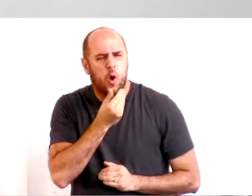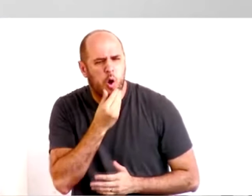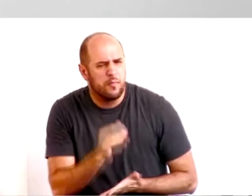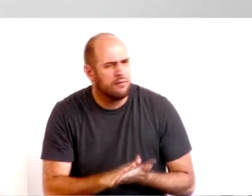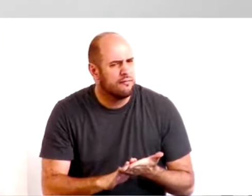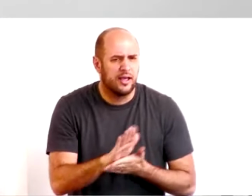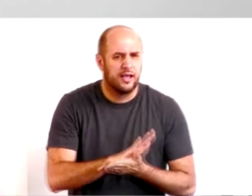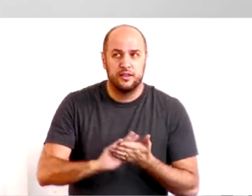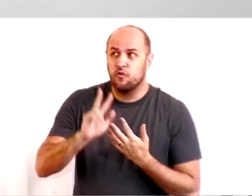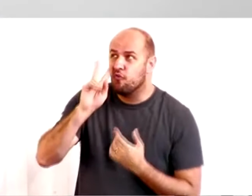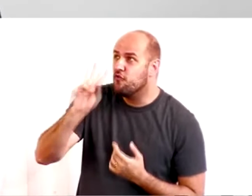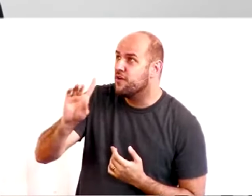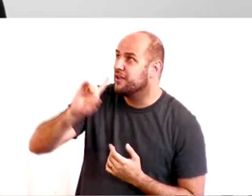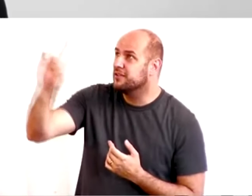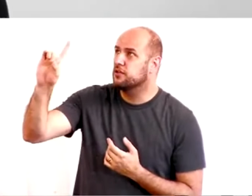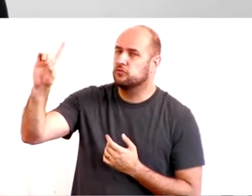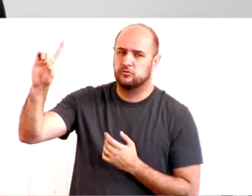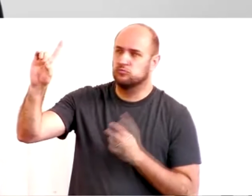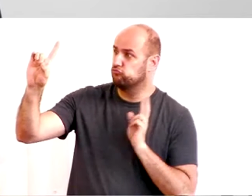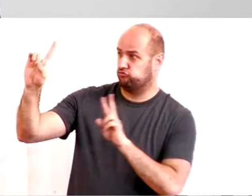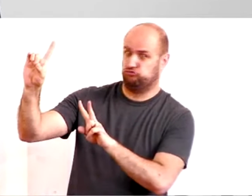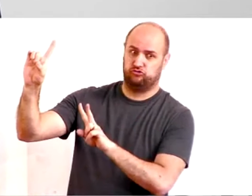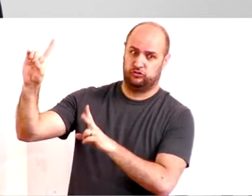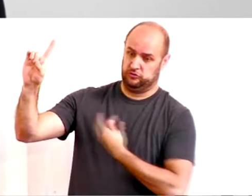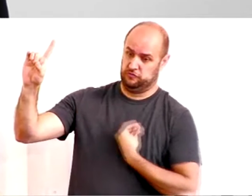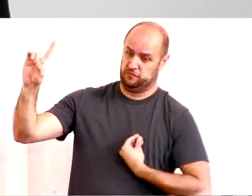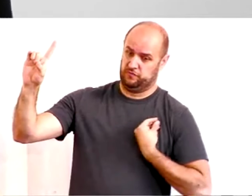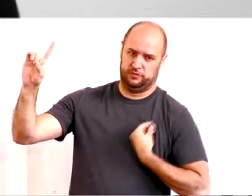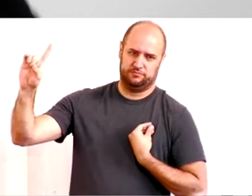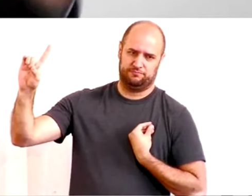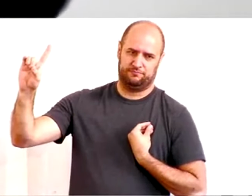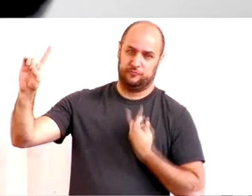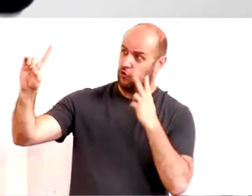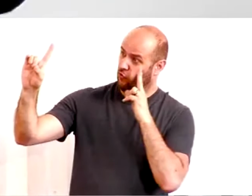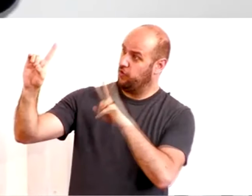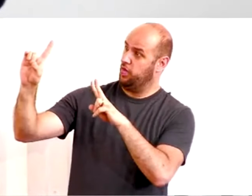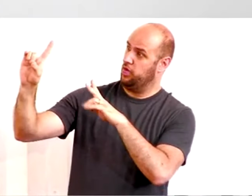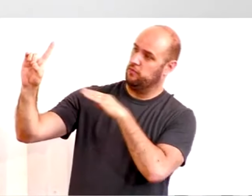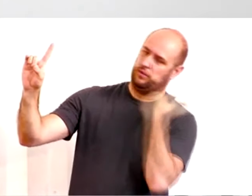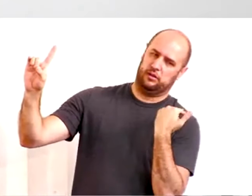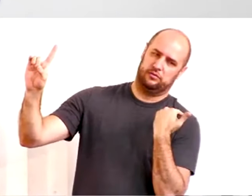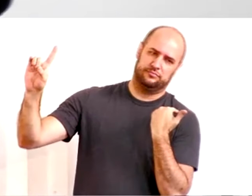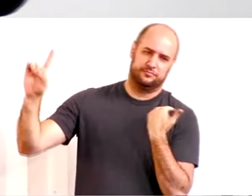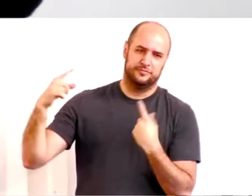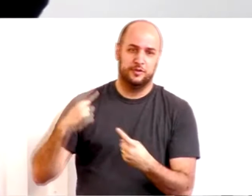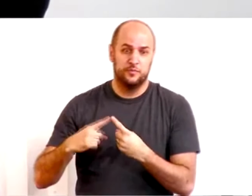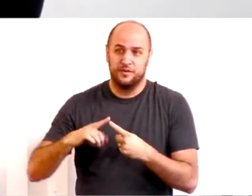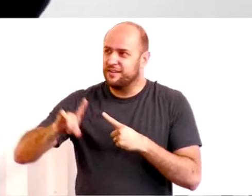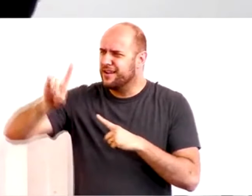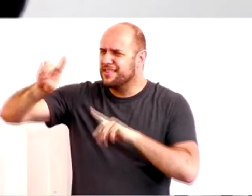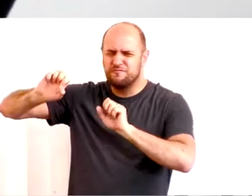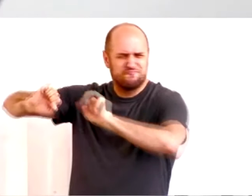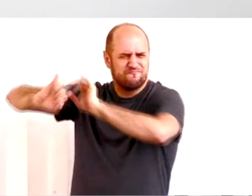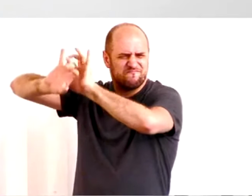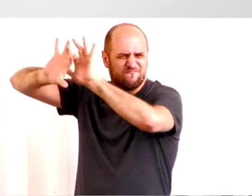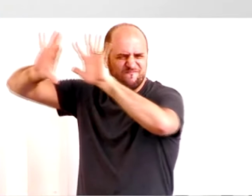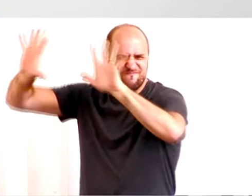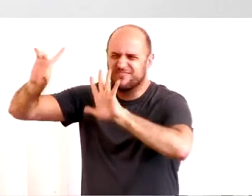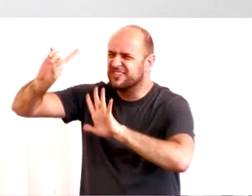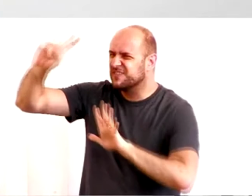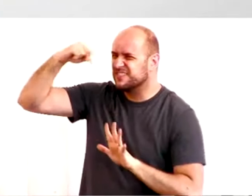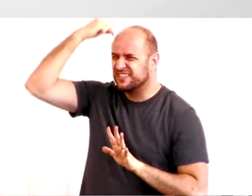ver a Deus e ainda estar vivo, porque Ele é o Deus glorioso, Ele é o Deus santo e